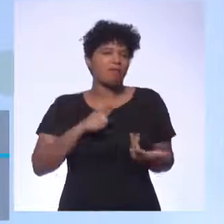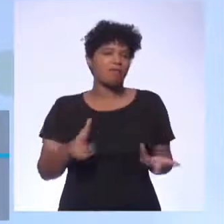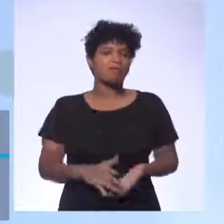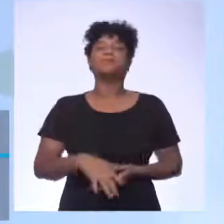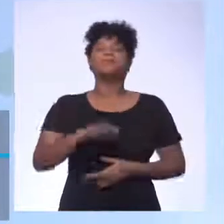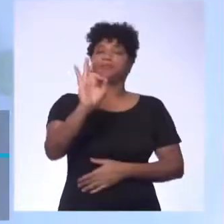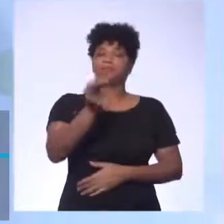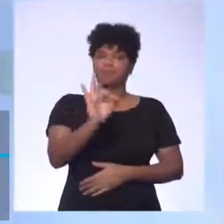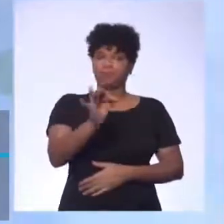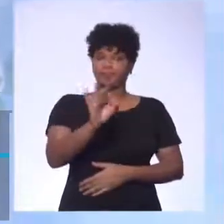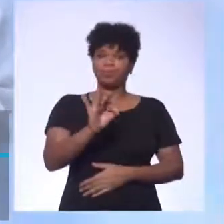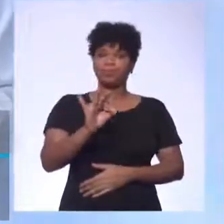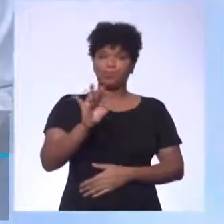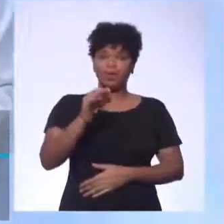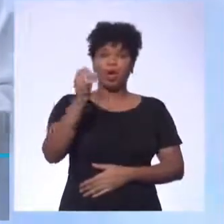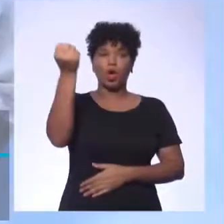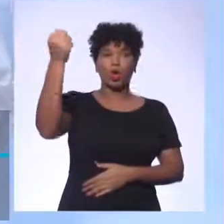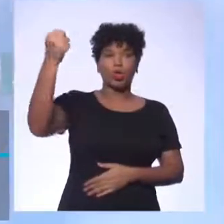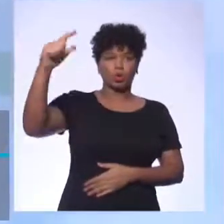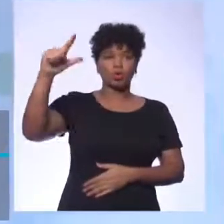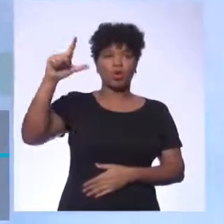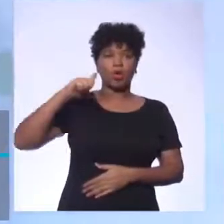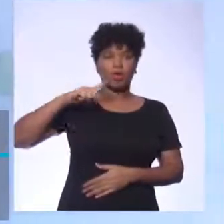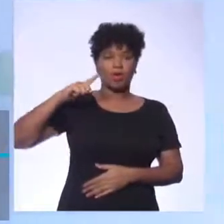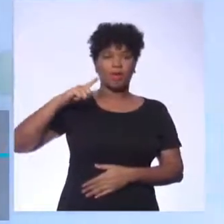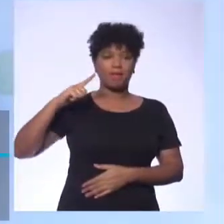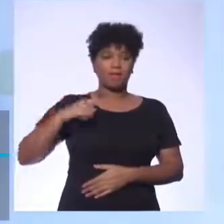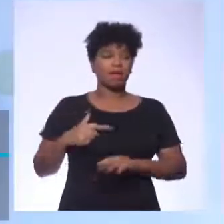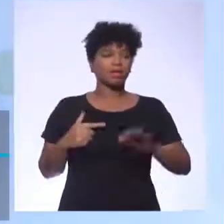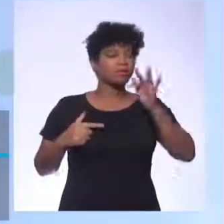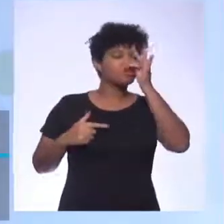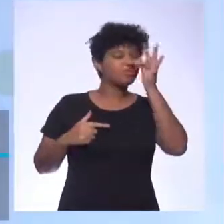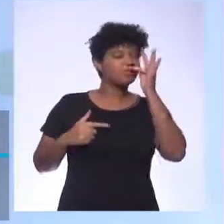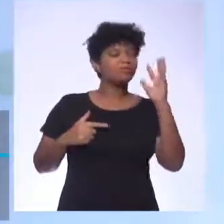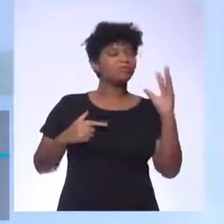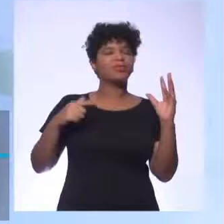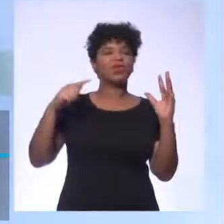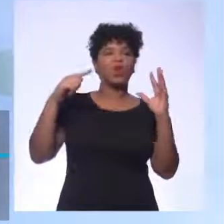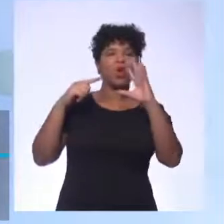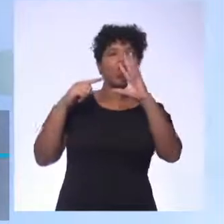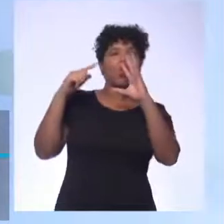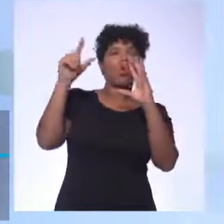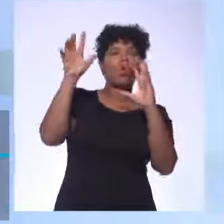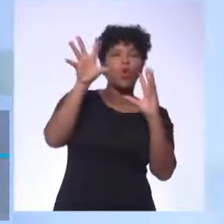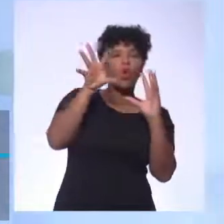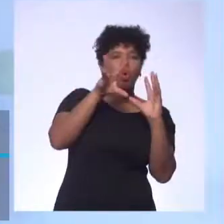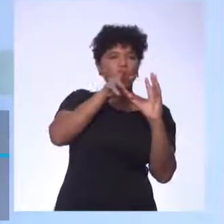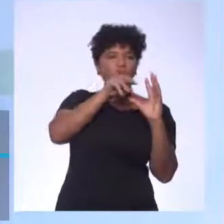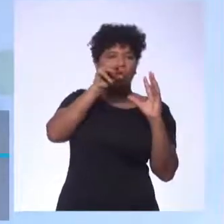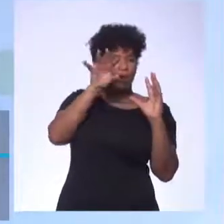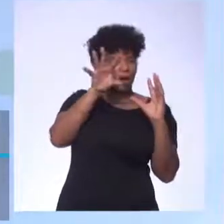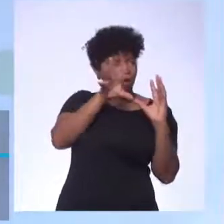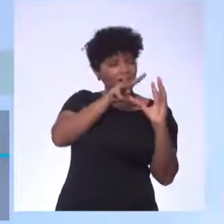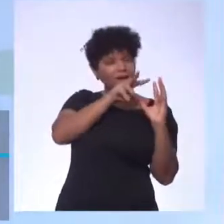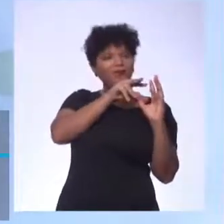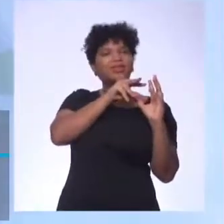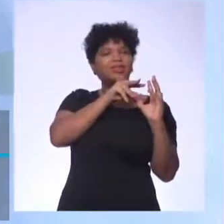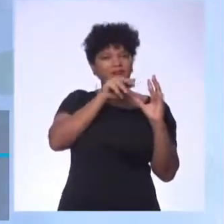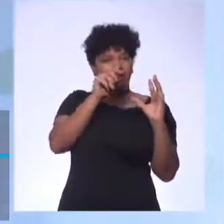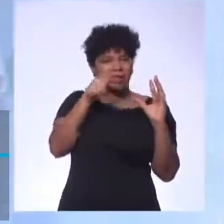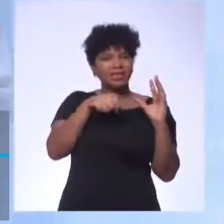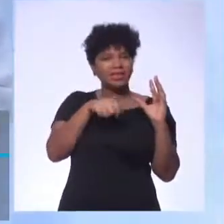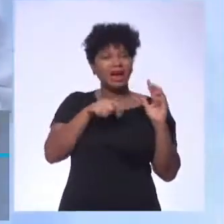sol é. Tanto é que as plantas se aproveitam muito bem dessa energia, né? Mas nós não conseguimos aproveitar como